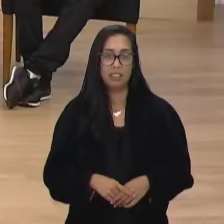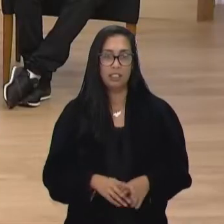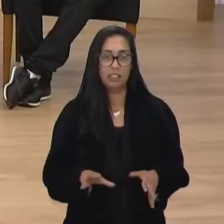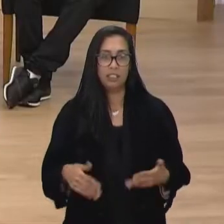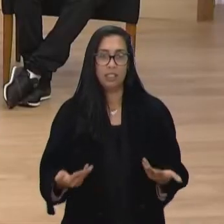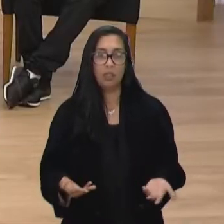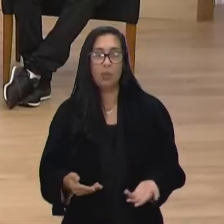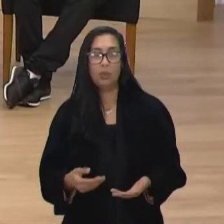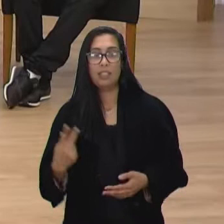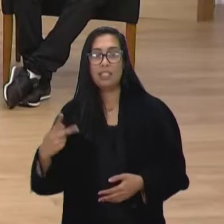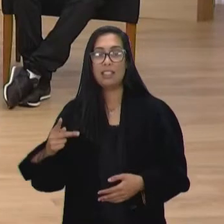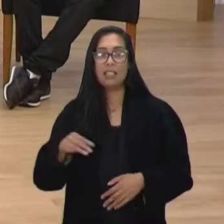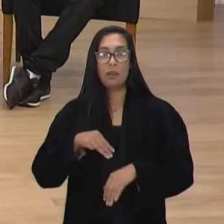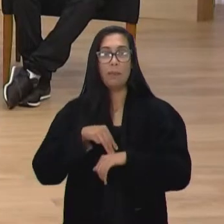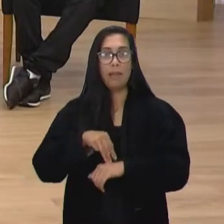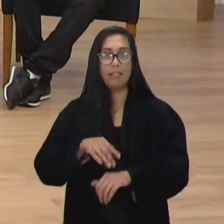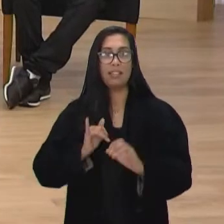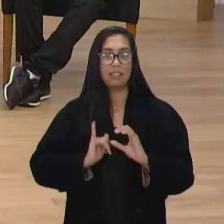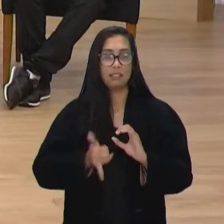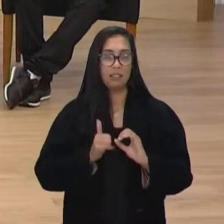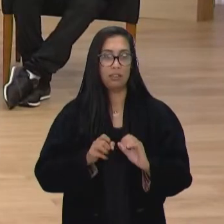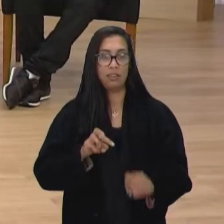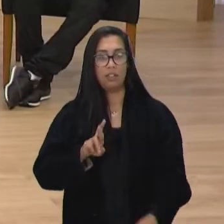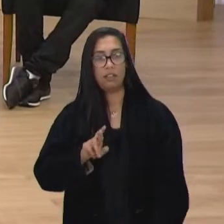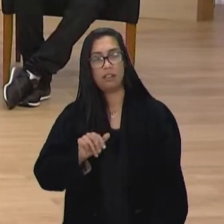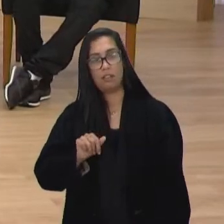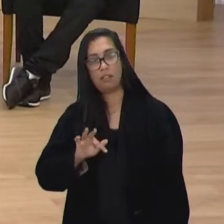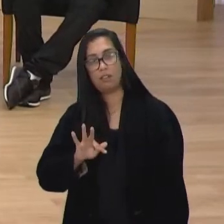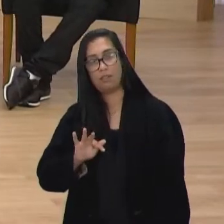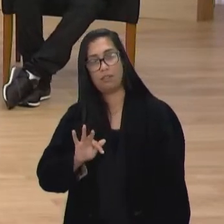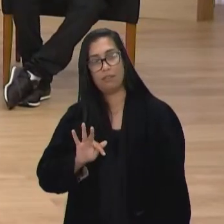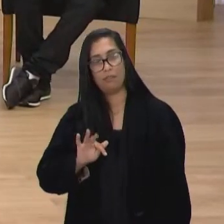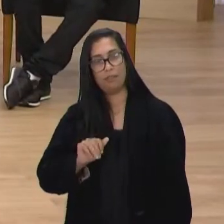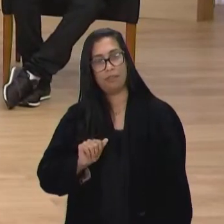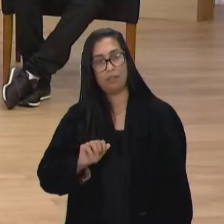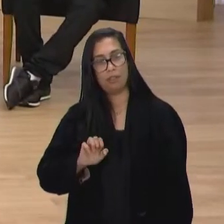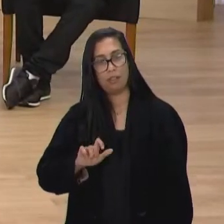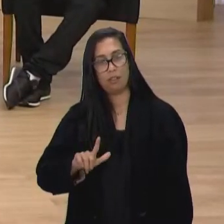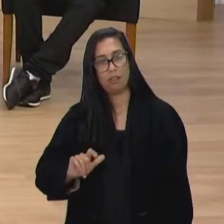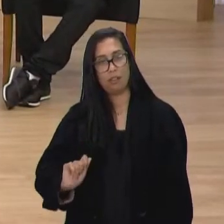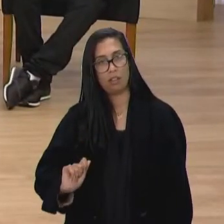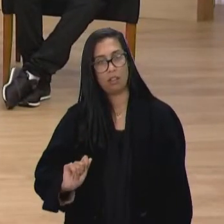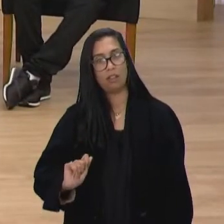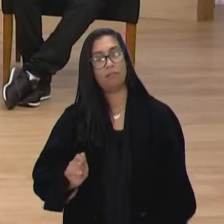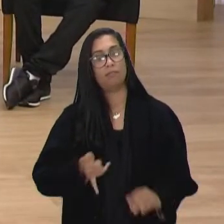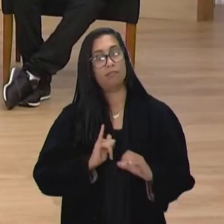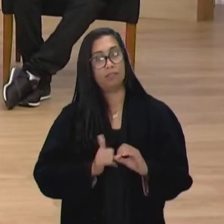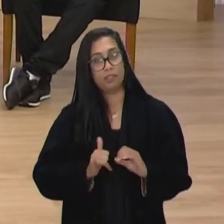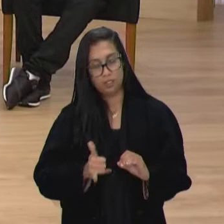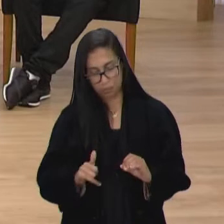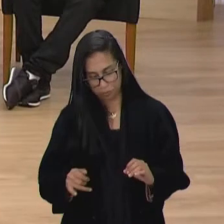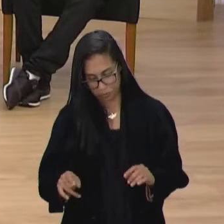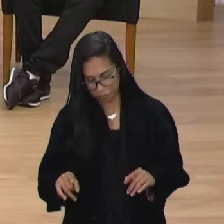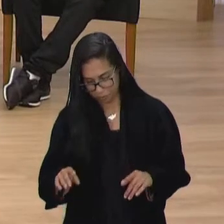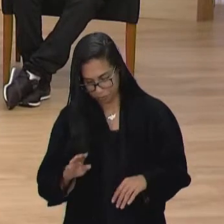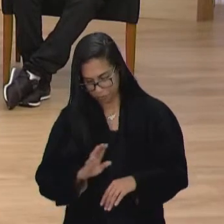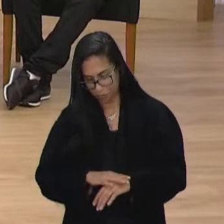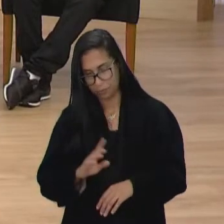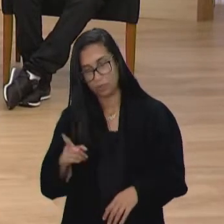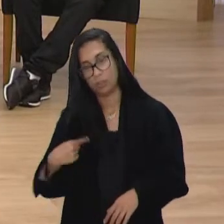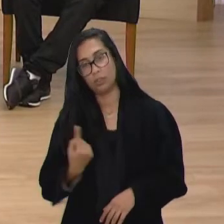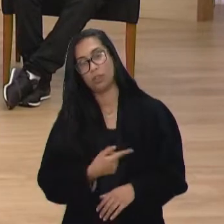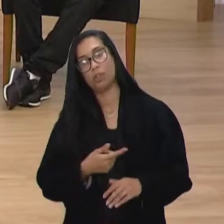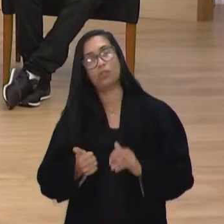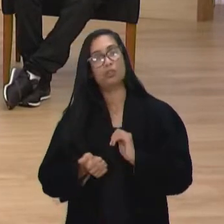foi o mestre lá que foi dando a narrativa? Foi a Rafaela. E vocês foram os jogadores. Sim. Sim, a